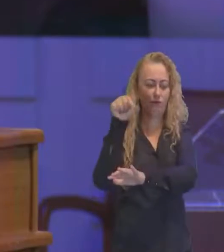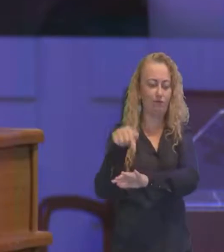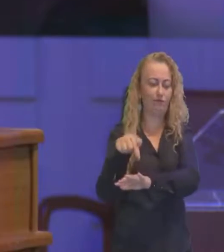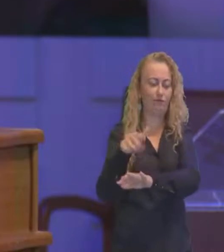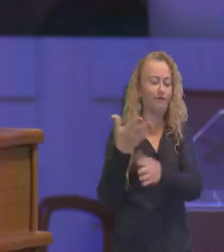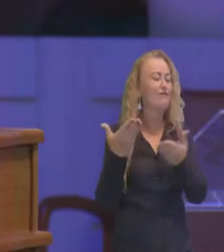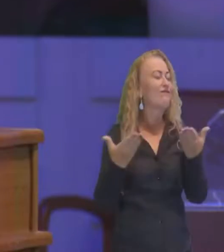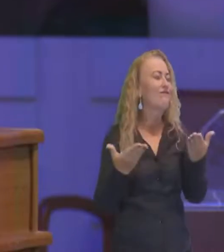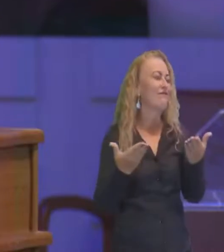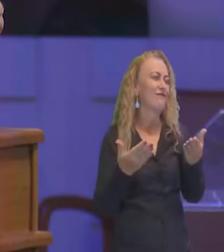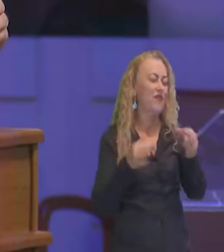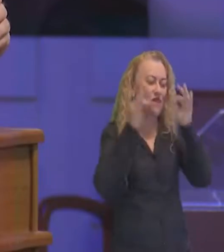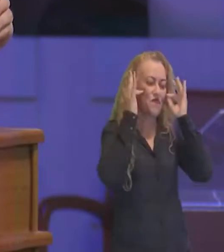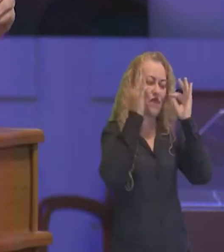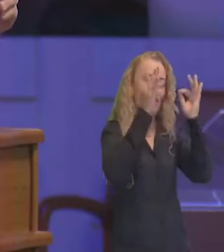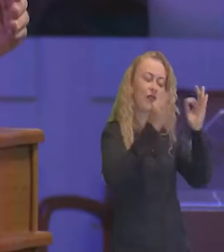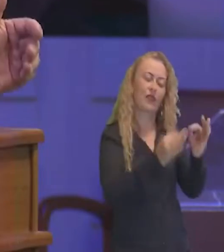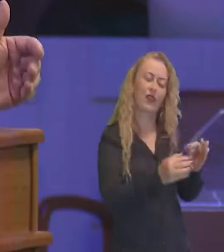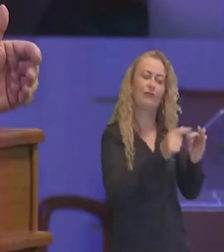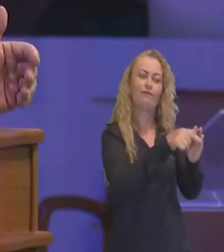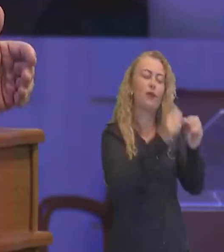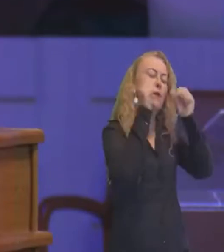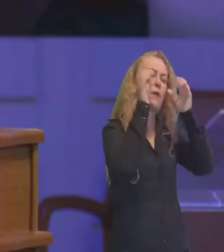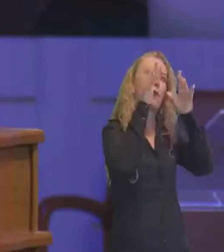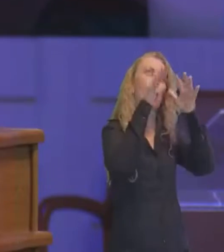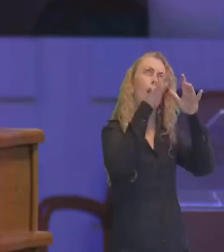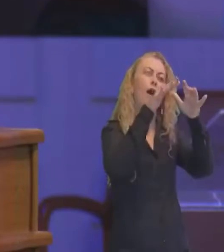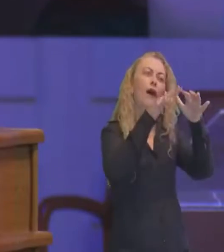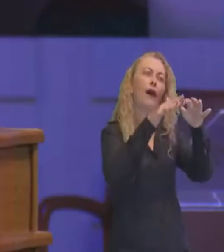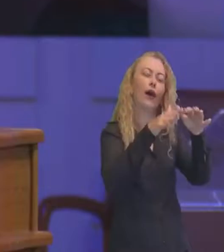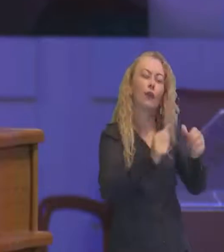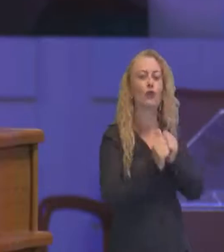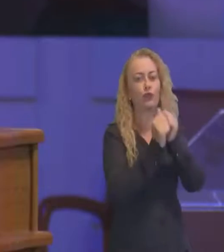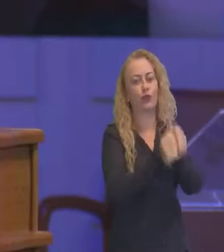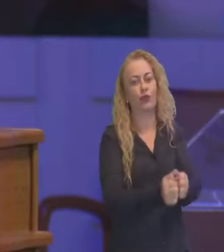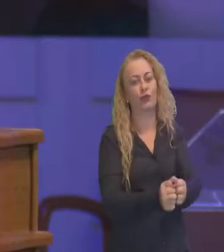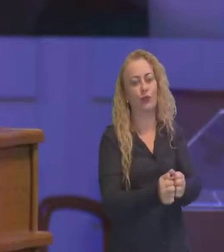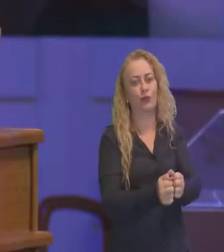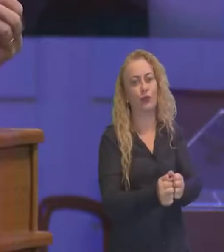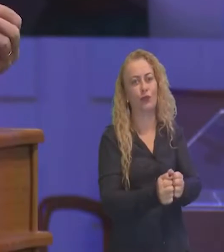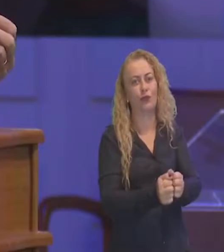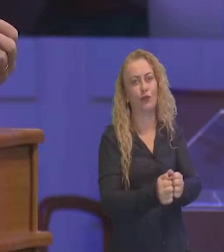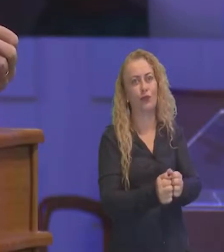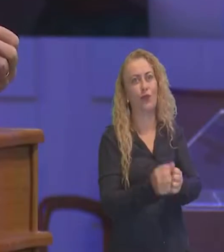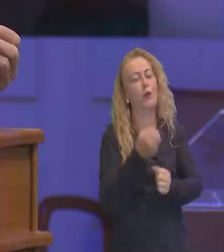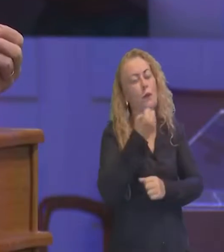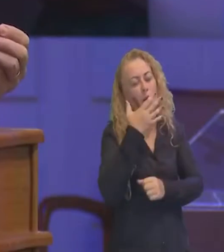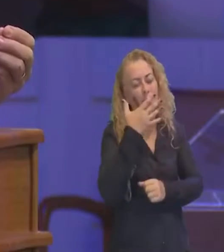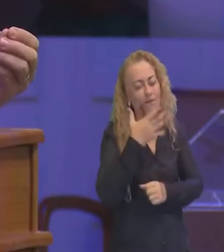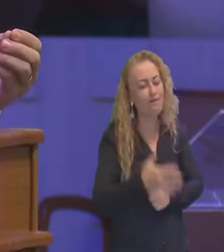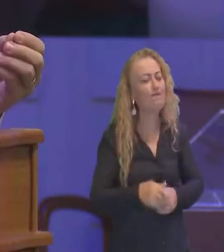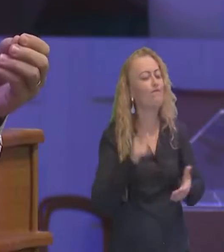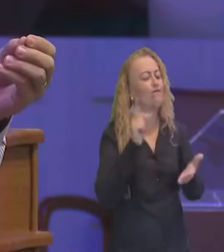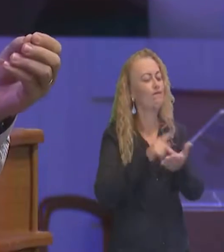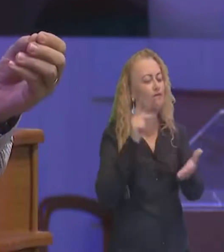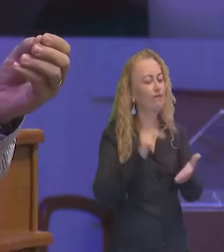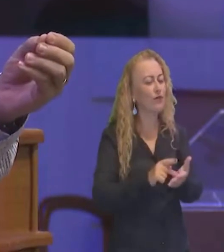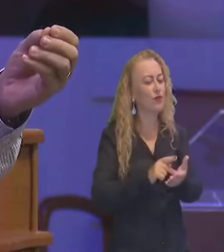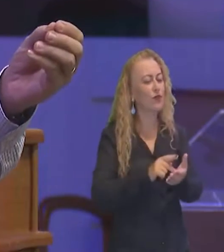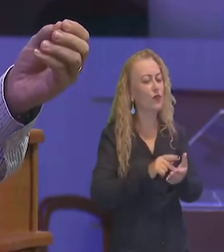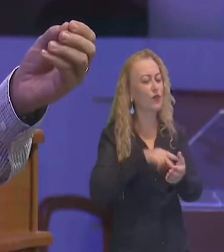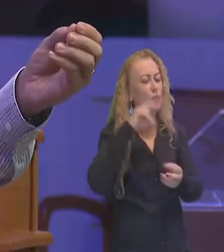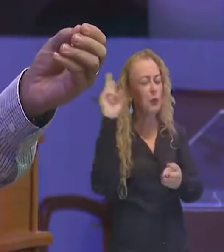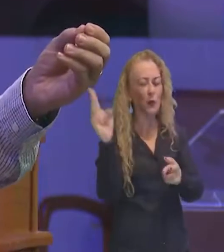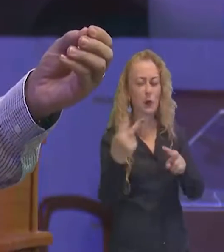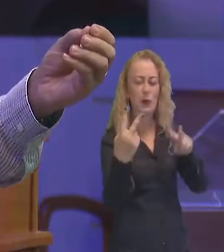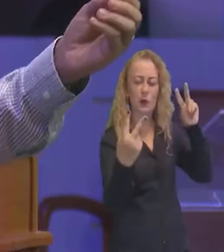fidelidade. Vale a pena ser fiel. Vale a pena você poder olhar nos olhos do outro e